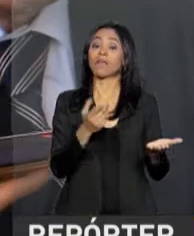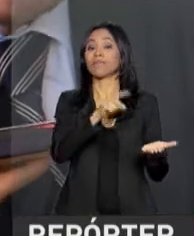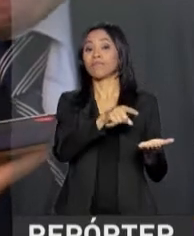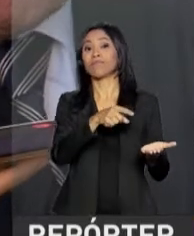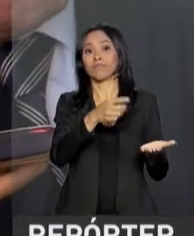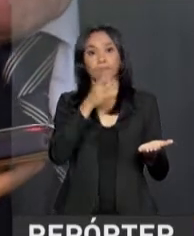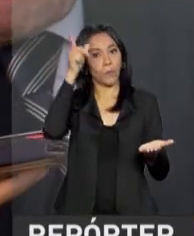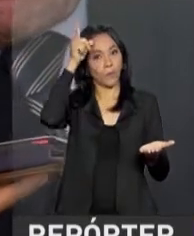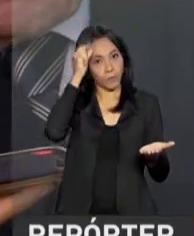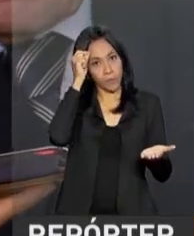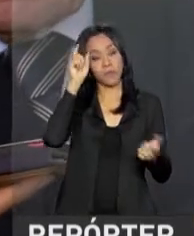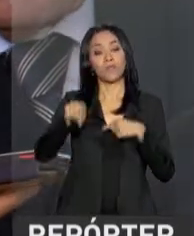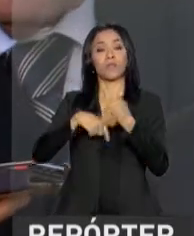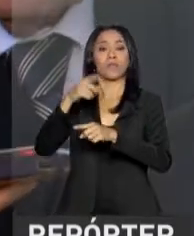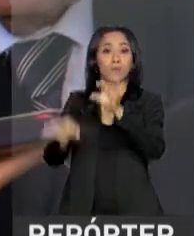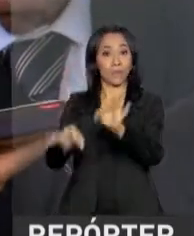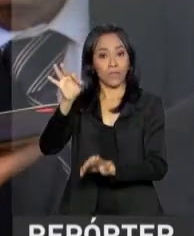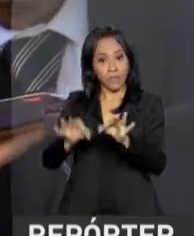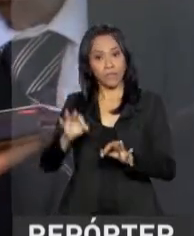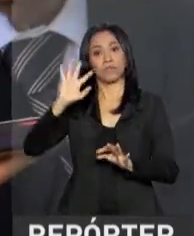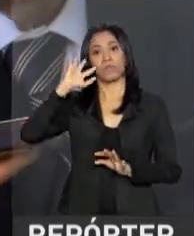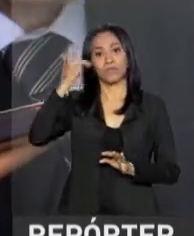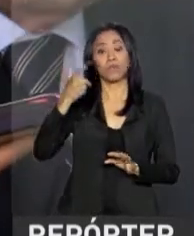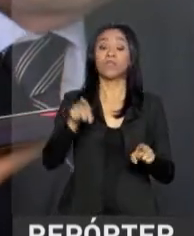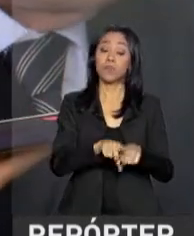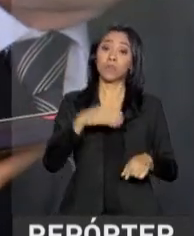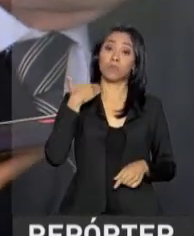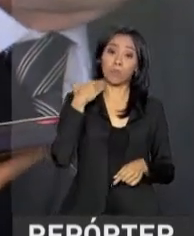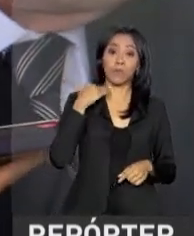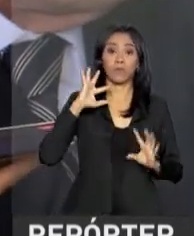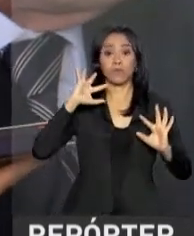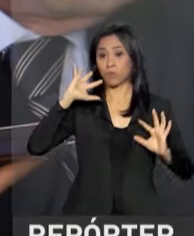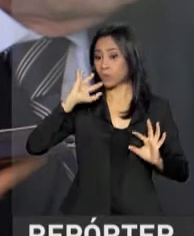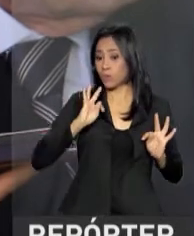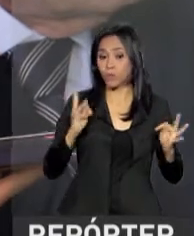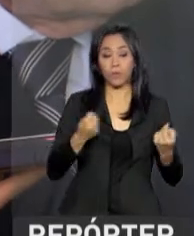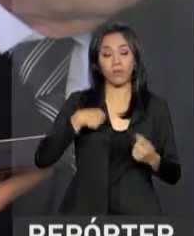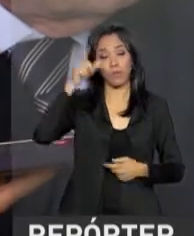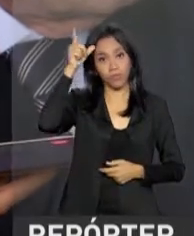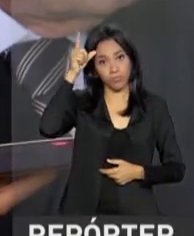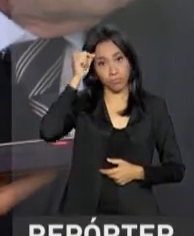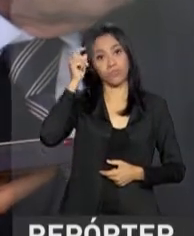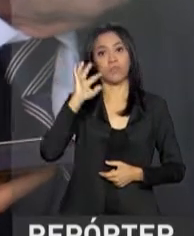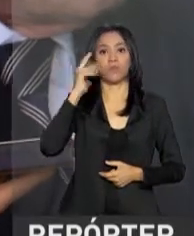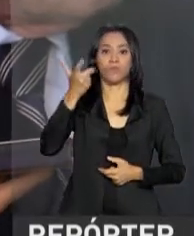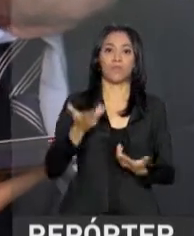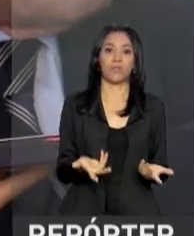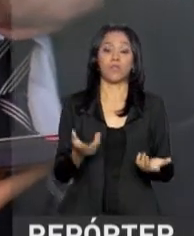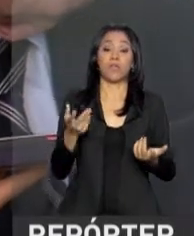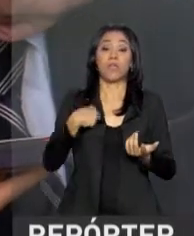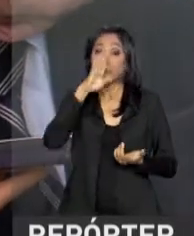para o governo e também para os bancos eu acredito que para os poupadores talvez a principal vantagem